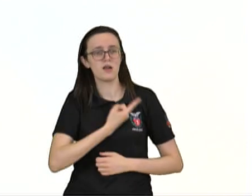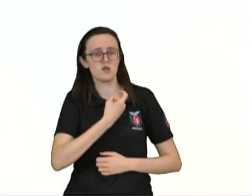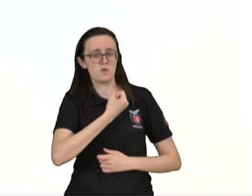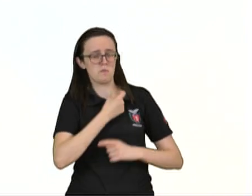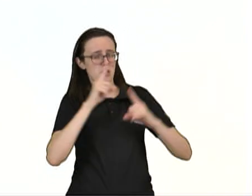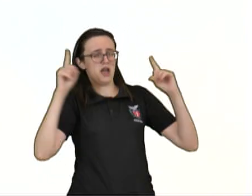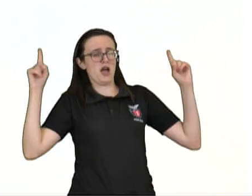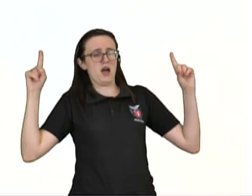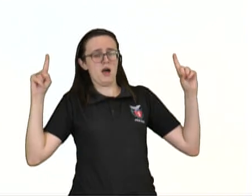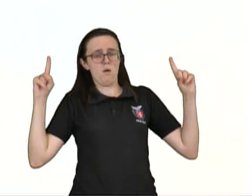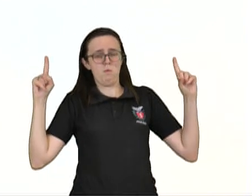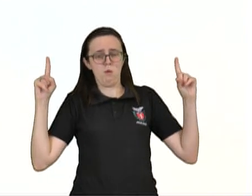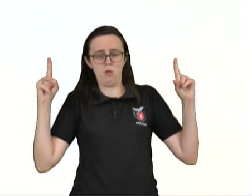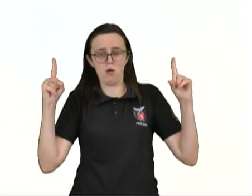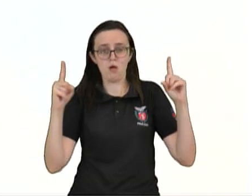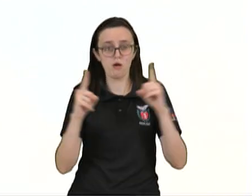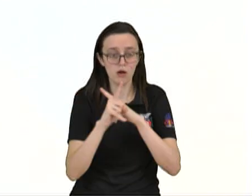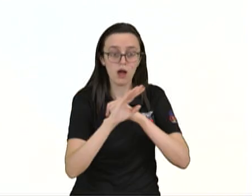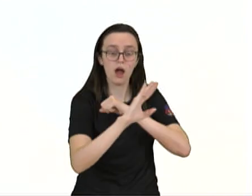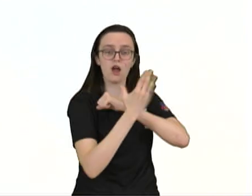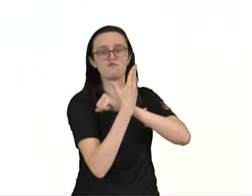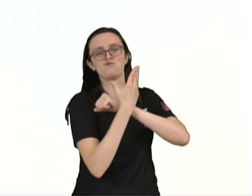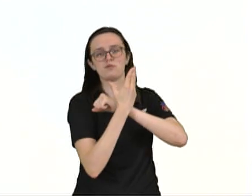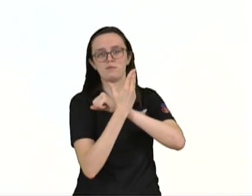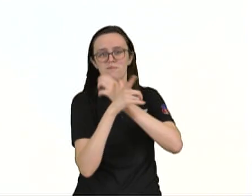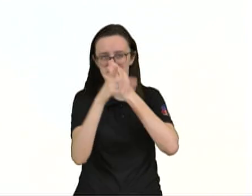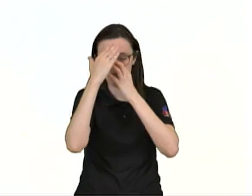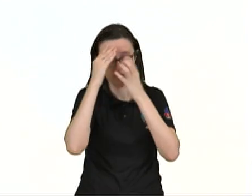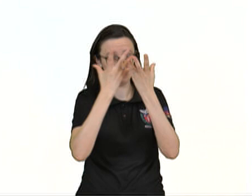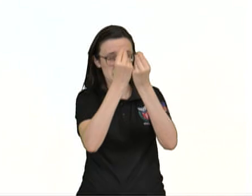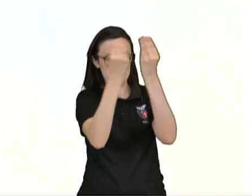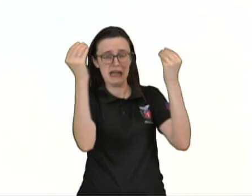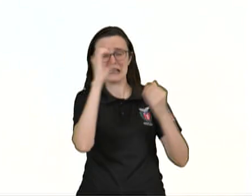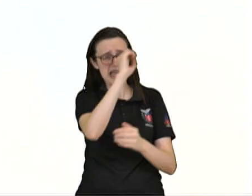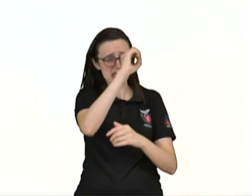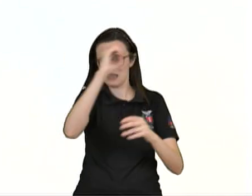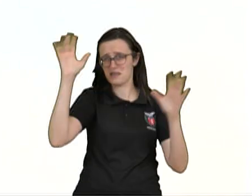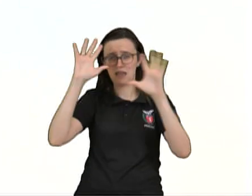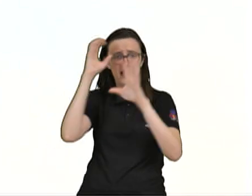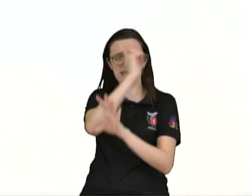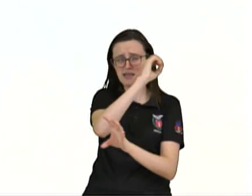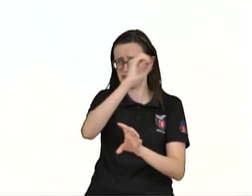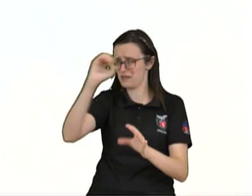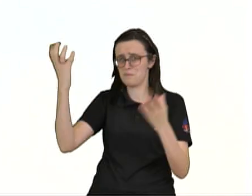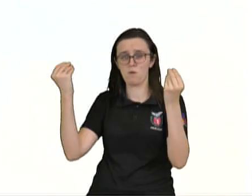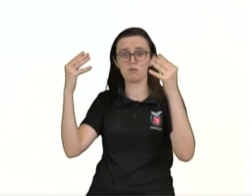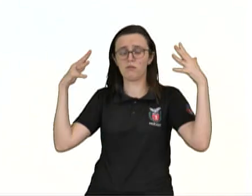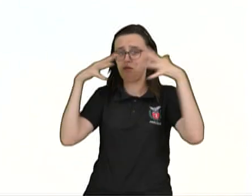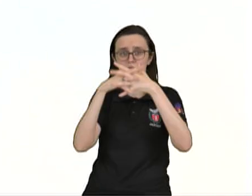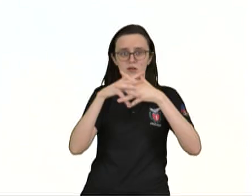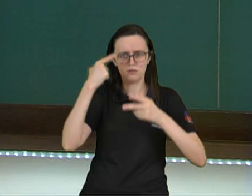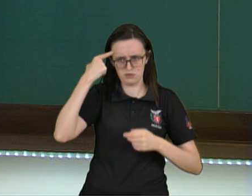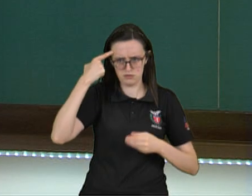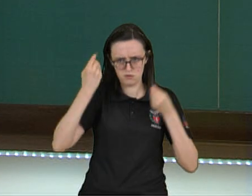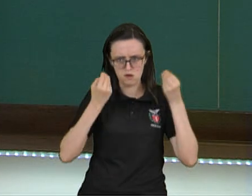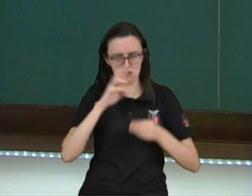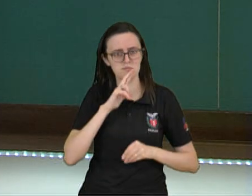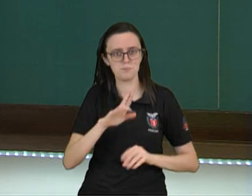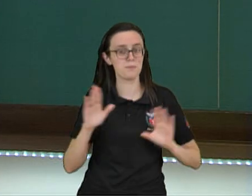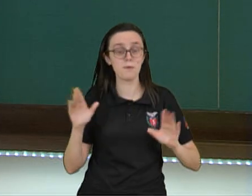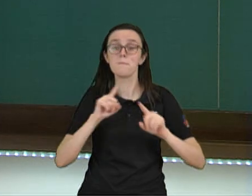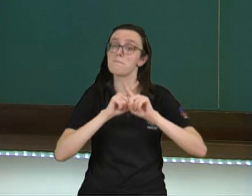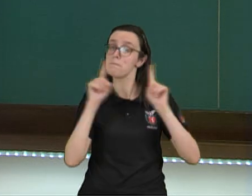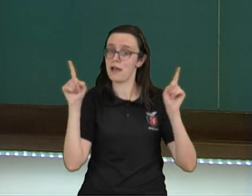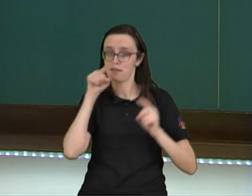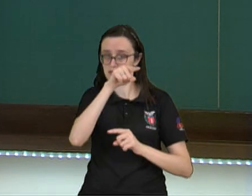em notação científica para nos auxiliar. Aquela quantidade imensa de zeros, se a gente fosse escrever, ia complicar um pouquinho nossa vida. Já